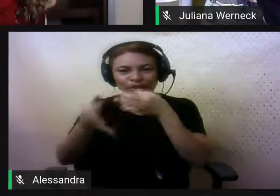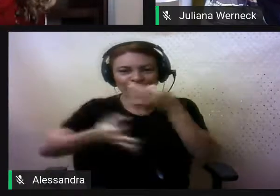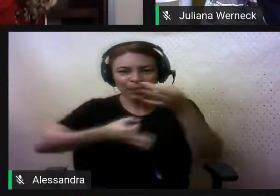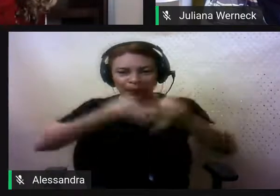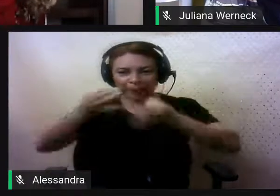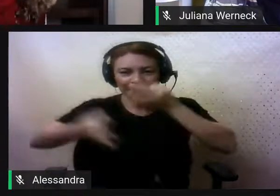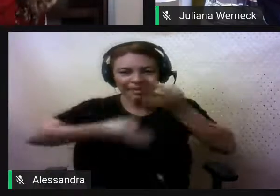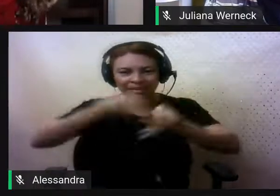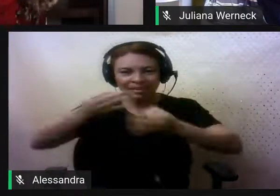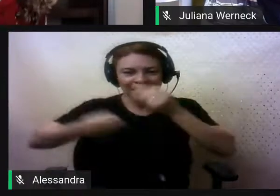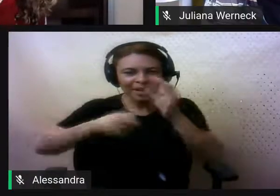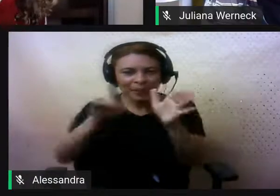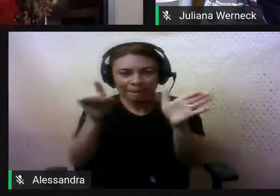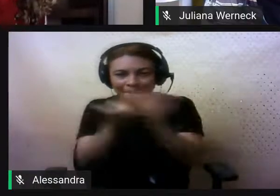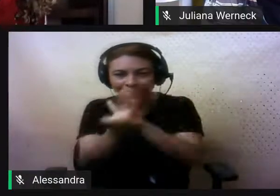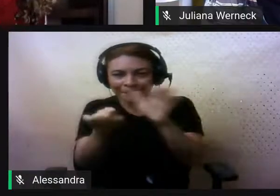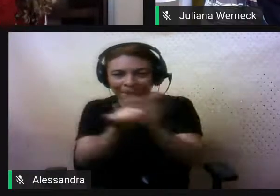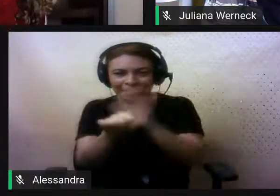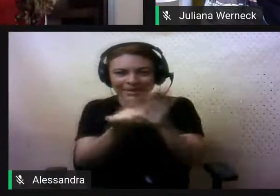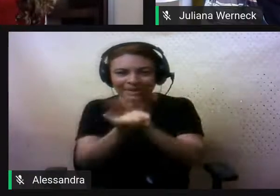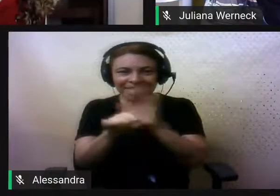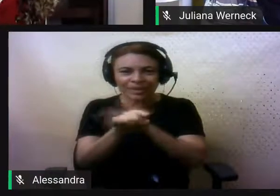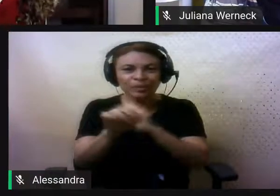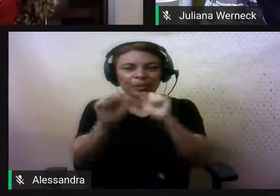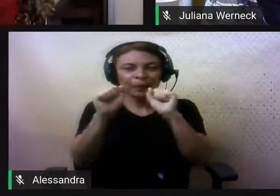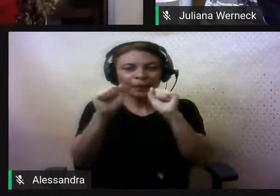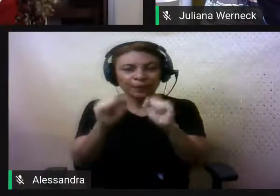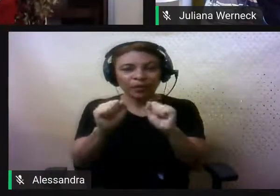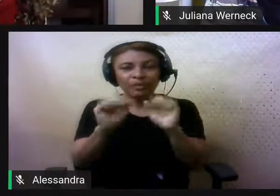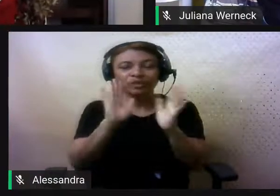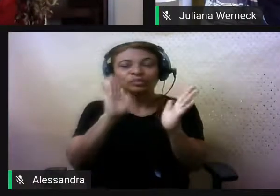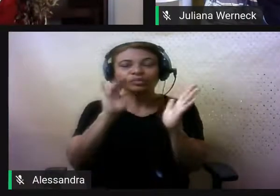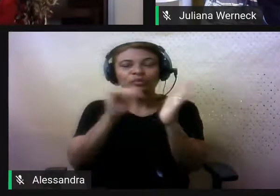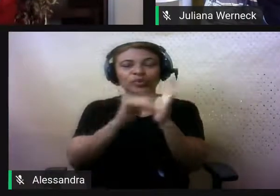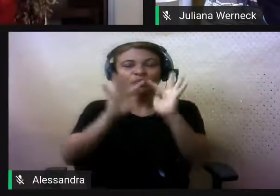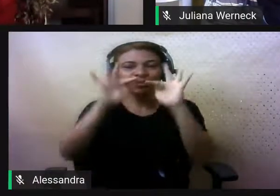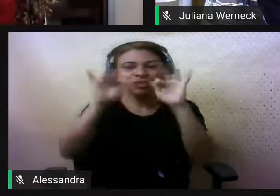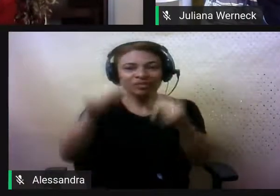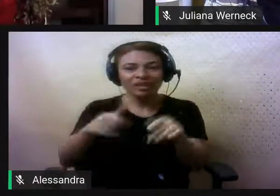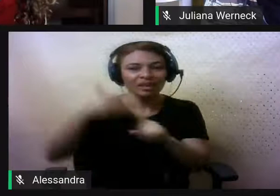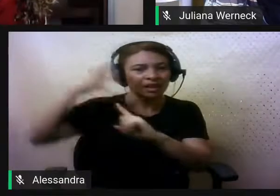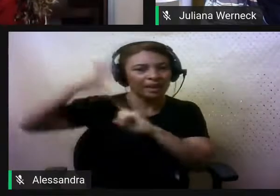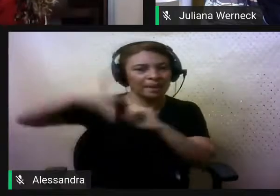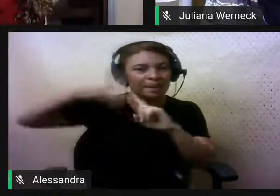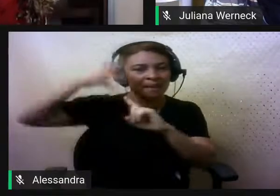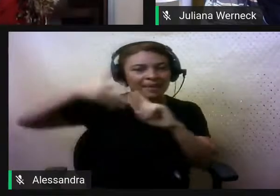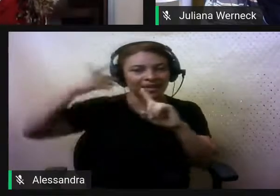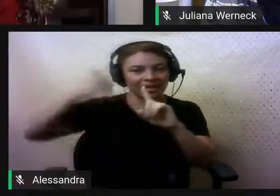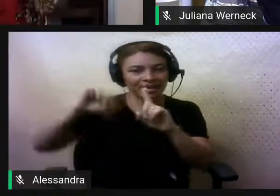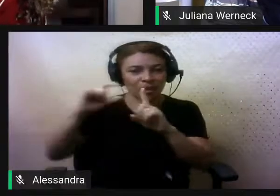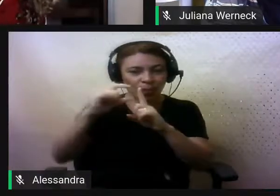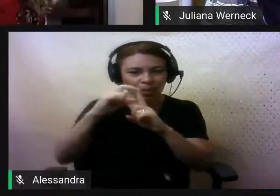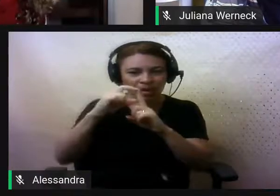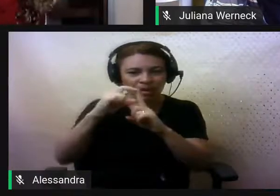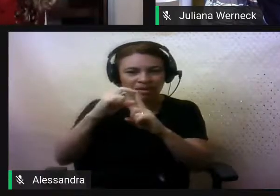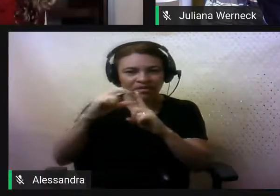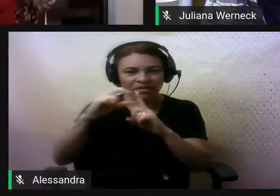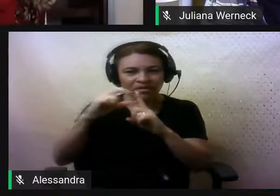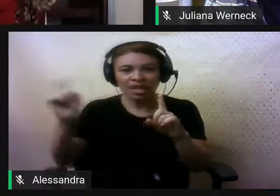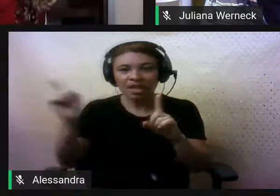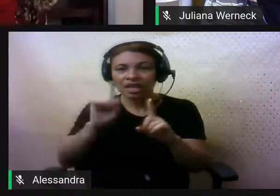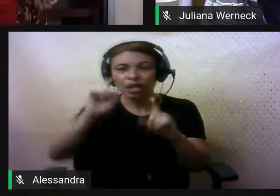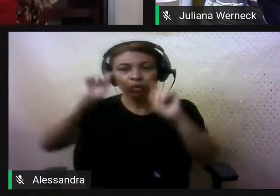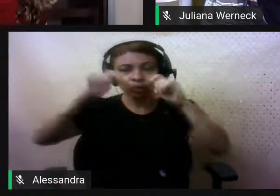as suas perguntas. O que eu sempre gosto de deixar no final das minhas palestras é uma frase que diz, eu não sou o